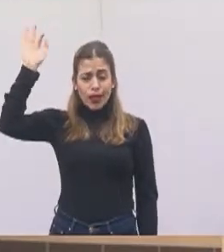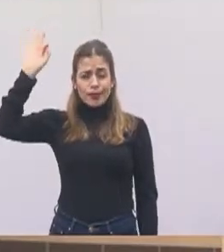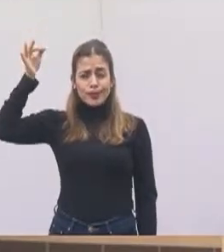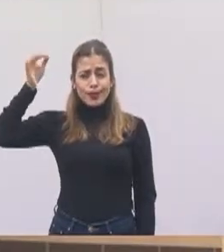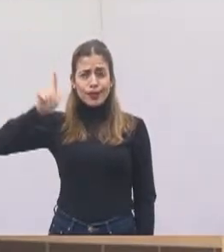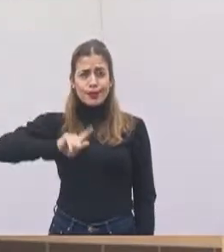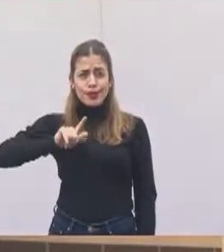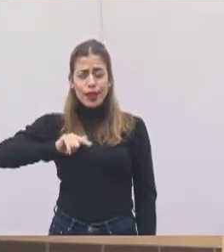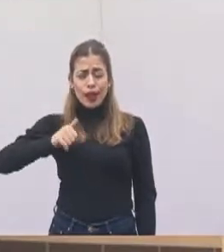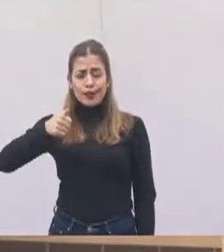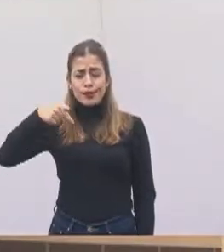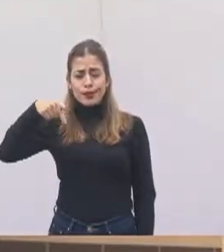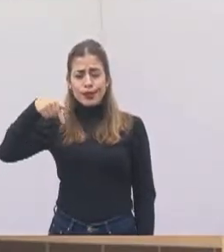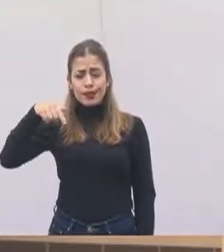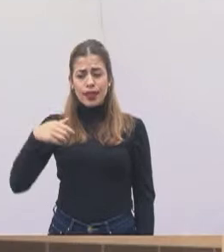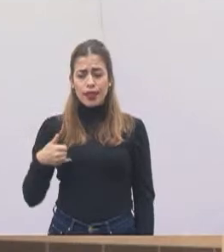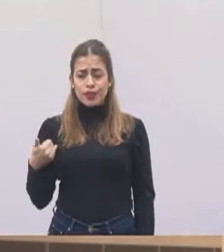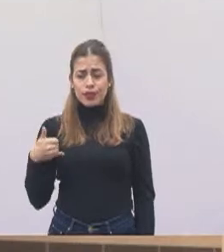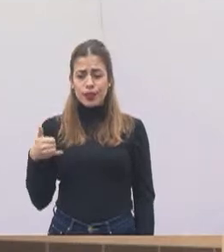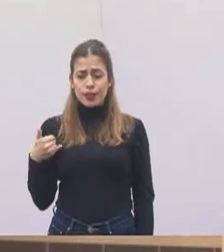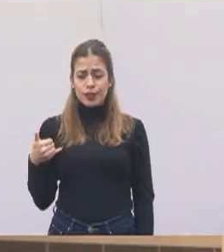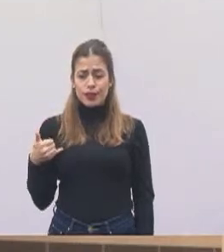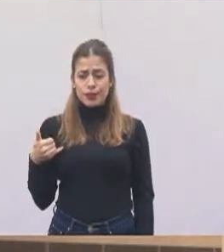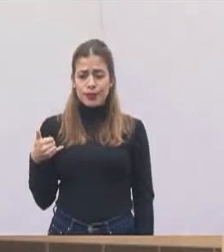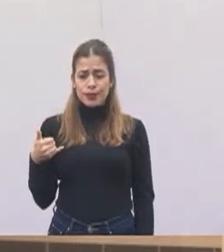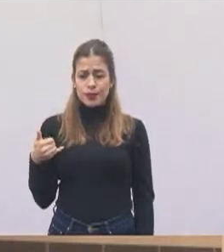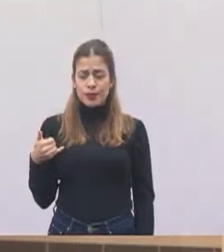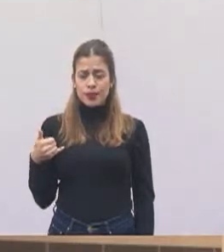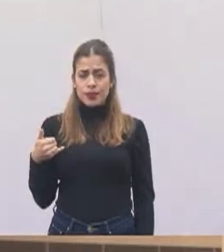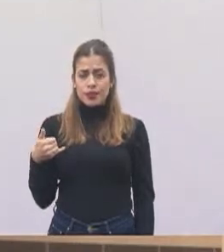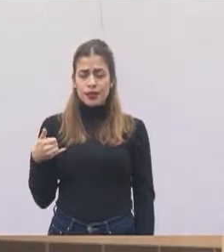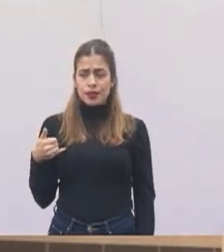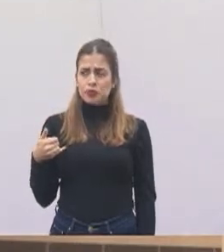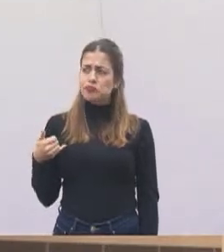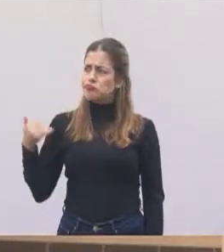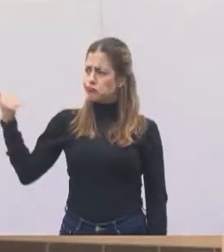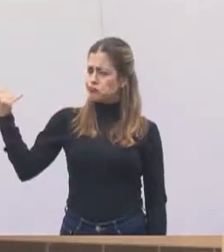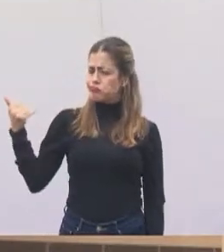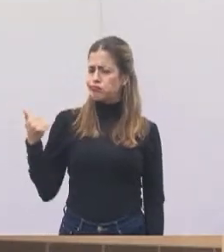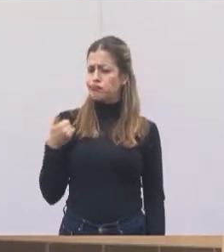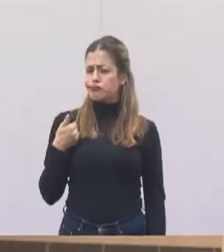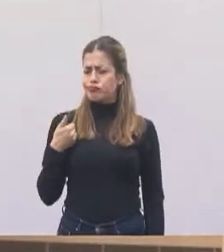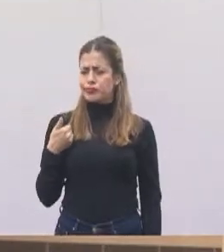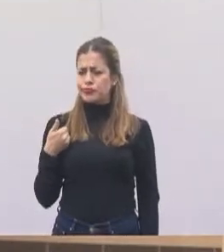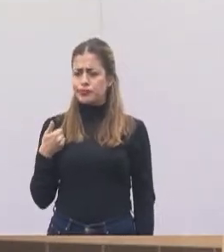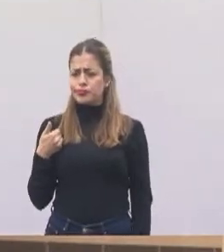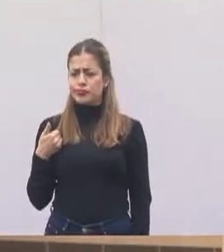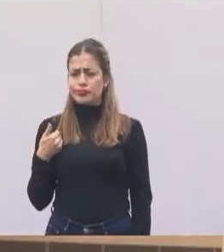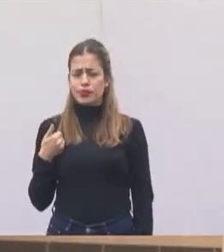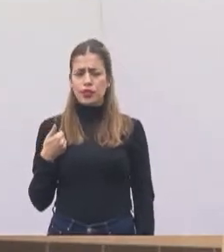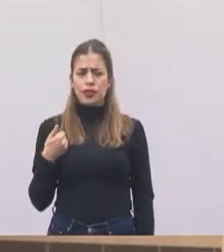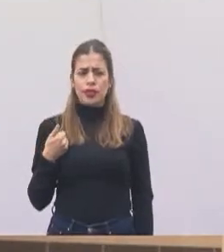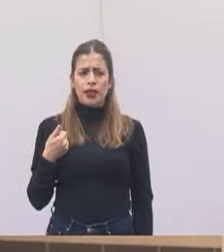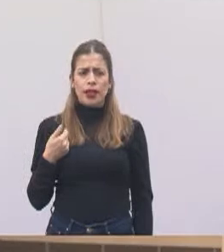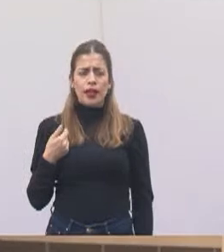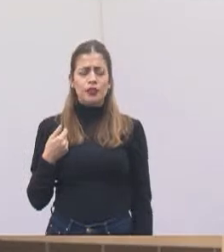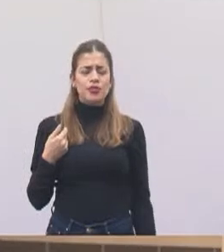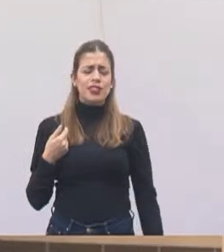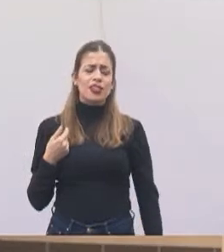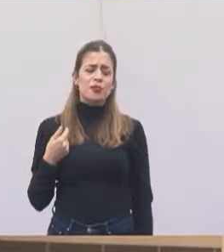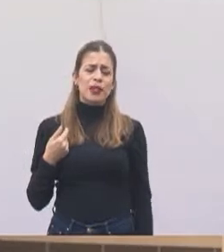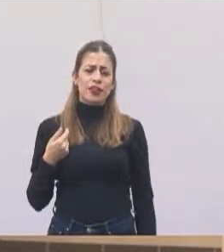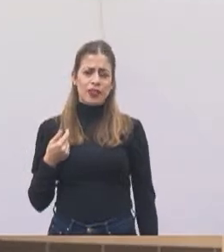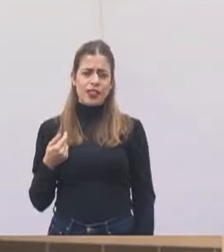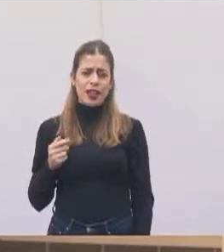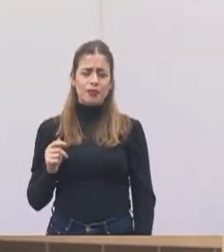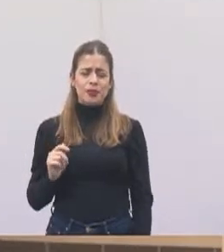tinha mais de 17 anos. E ouvi muito dizer para mim que eu era pagão. Pagão, não sei o que